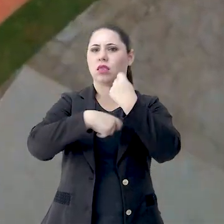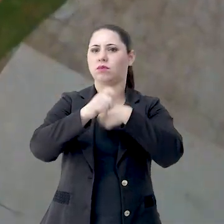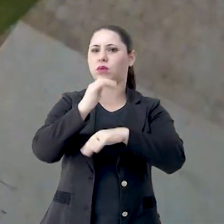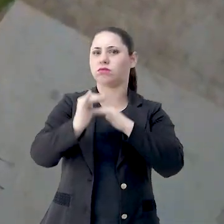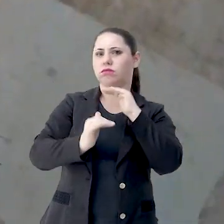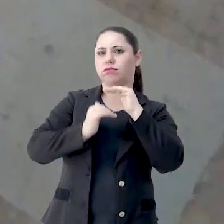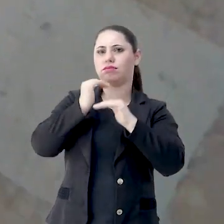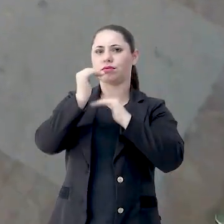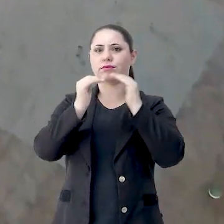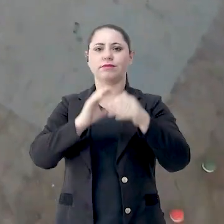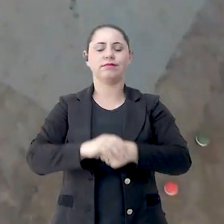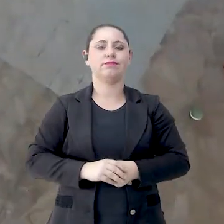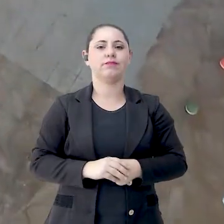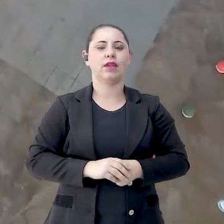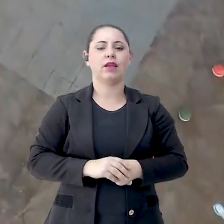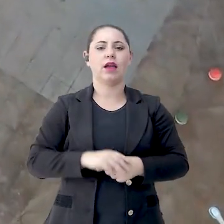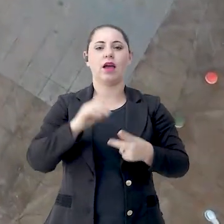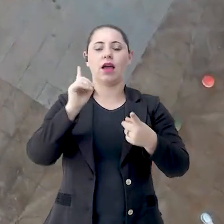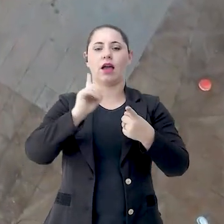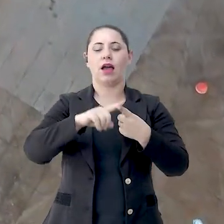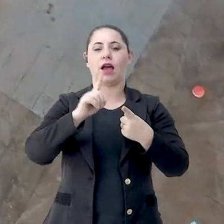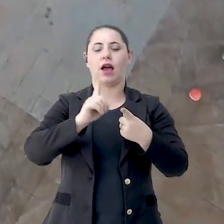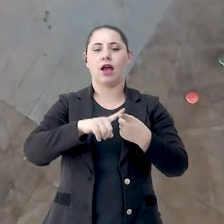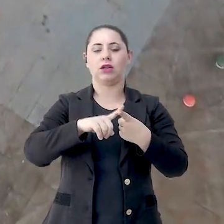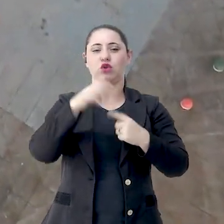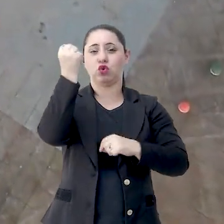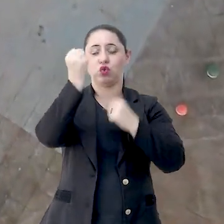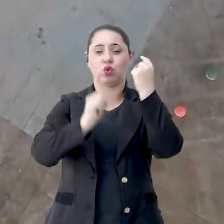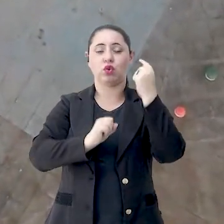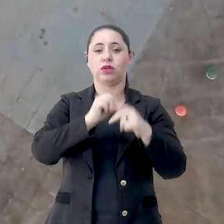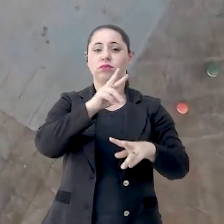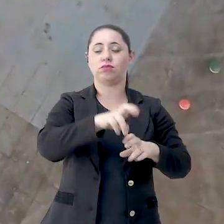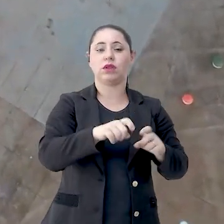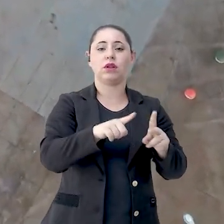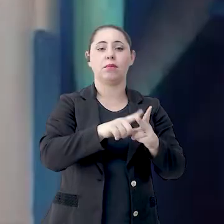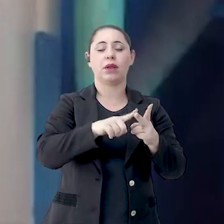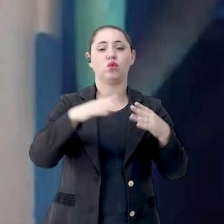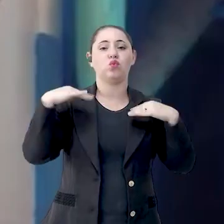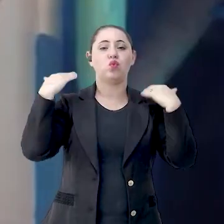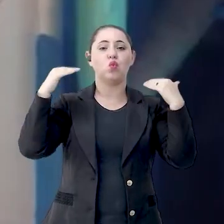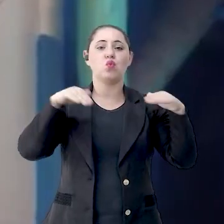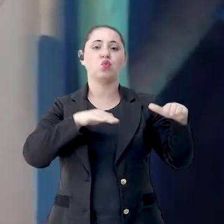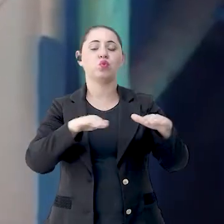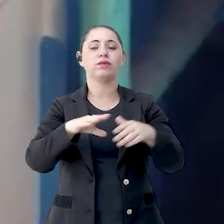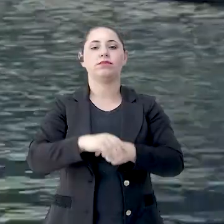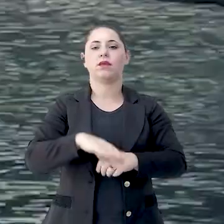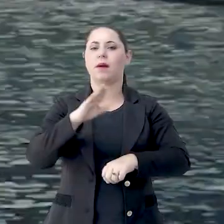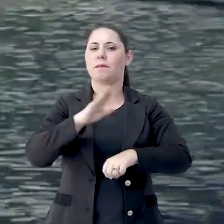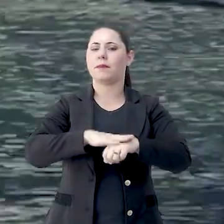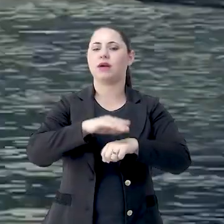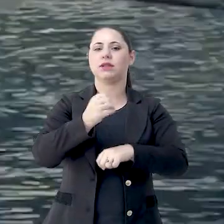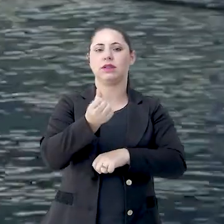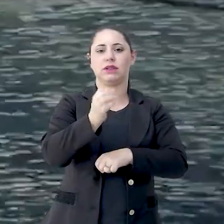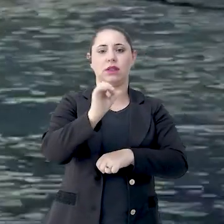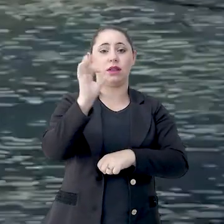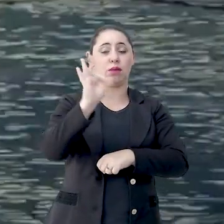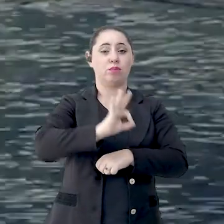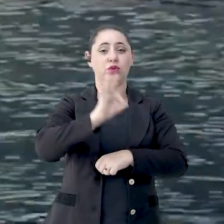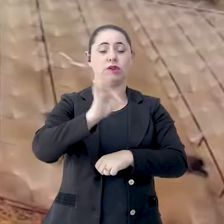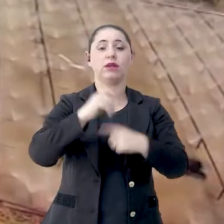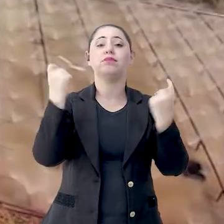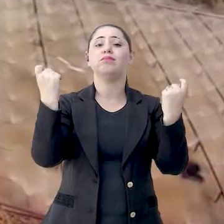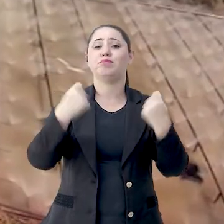duas grandes vertentes impulsionadoras para o desenvolvimento, que são a agroindústria e o turismo de